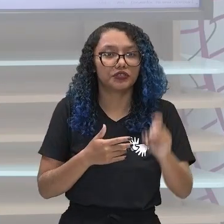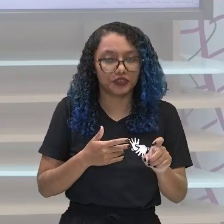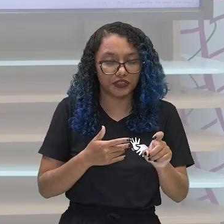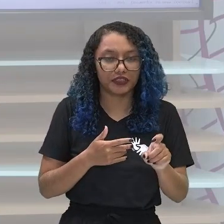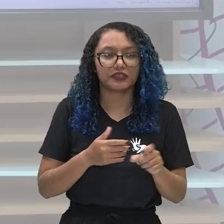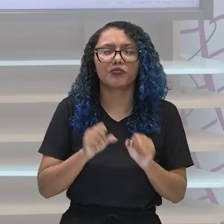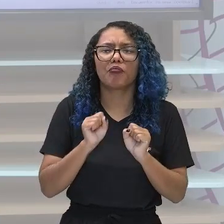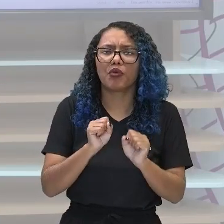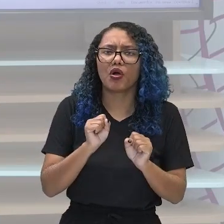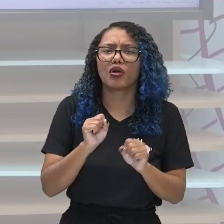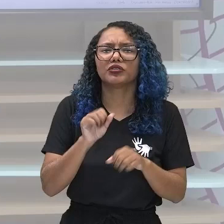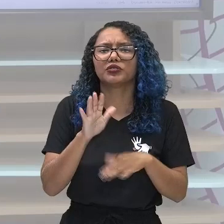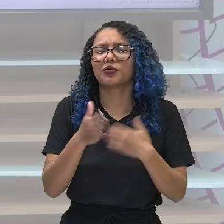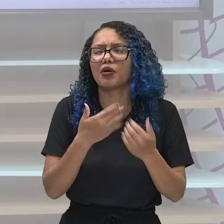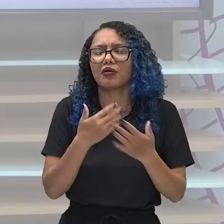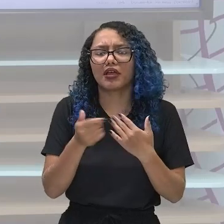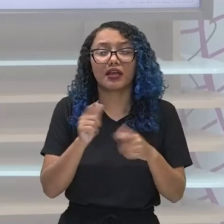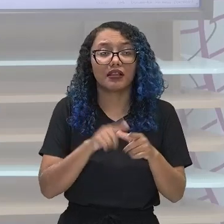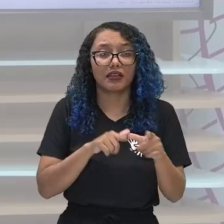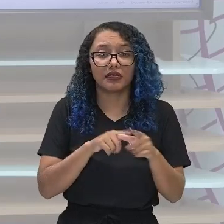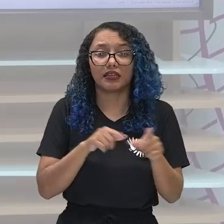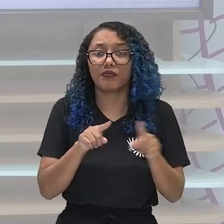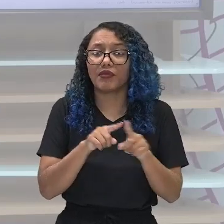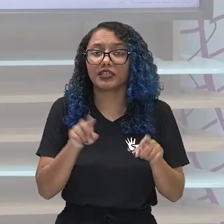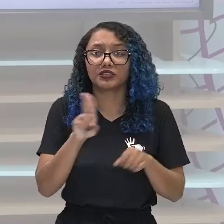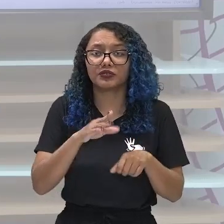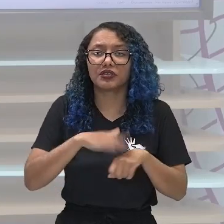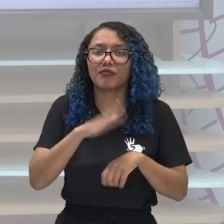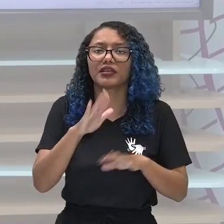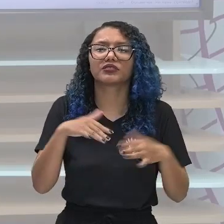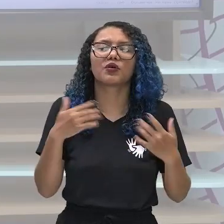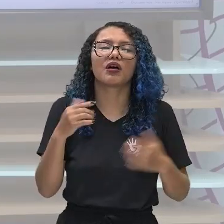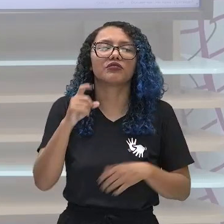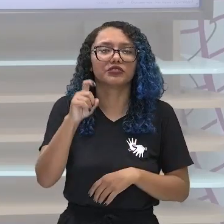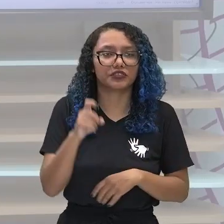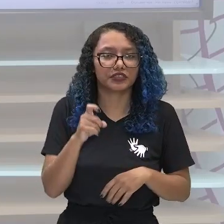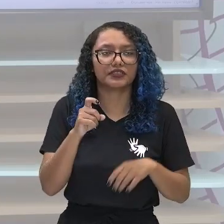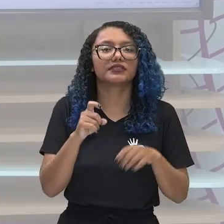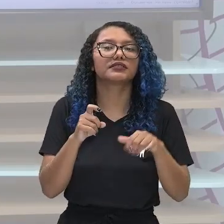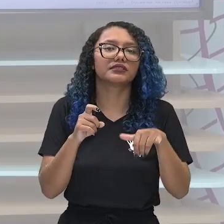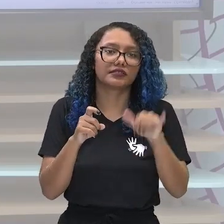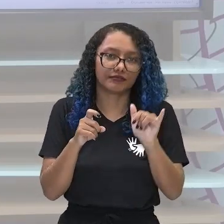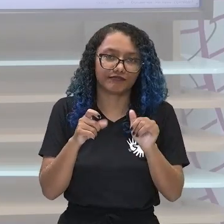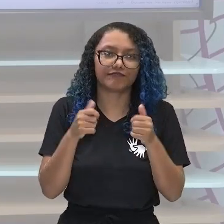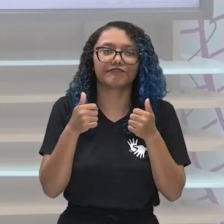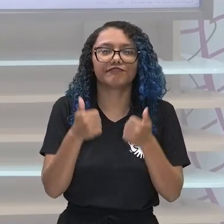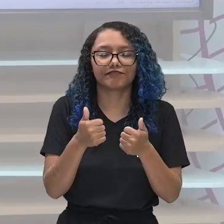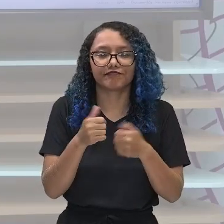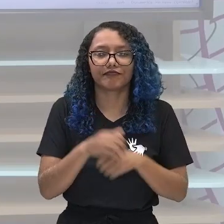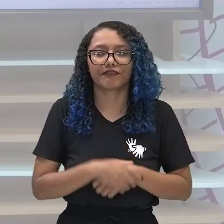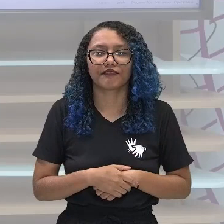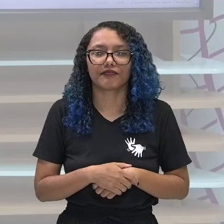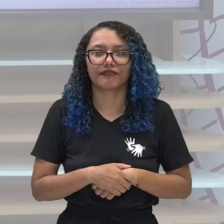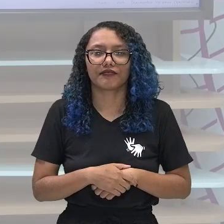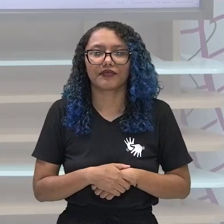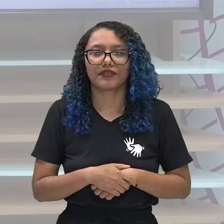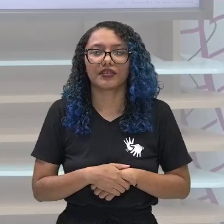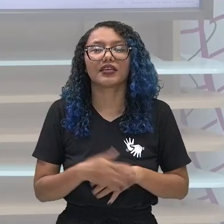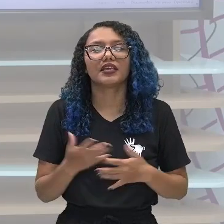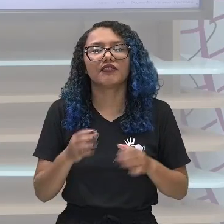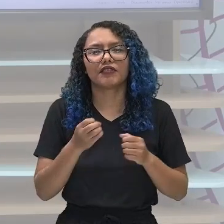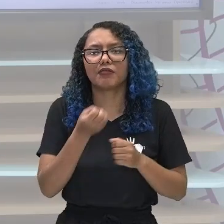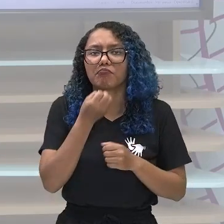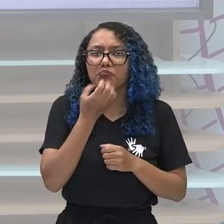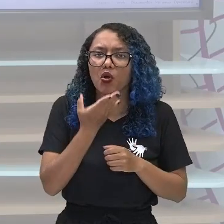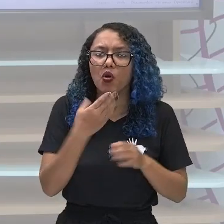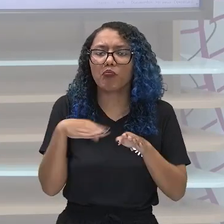do nosso alfabeto, mas as mais utilizadas é X e Y. Beleza? E aí fica numa unicidade, porque